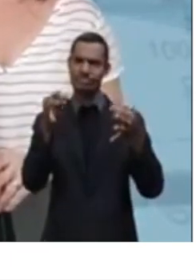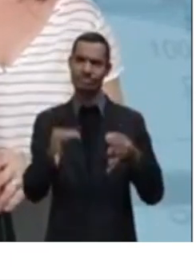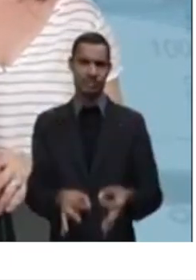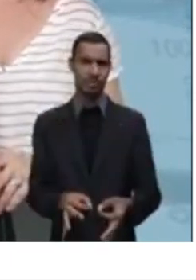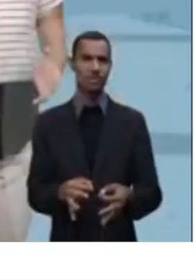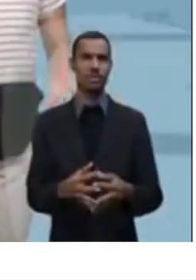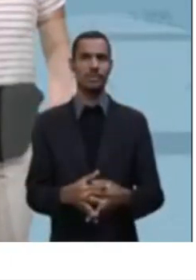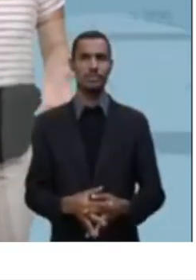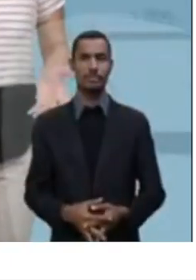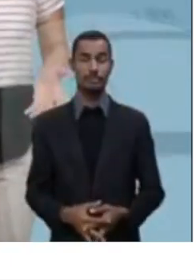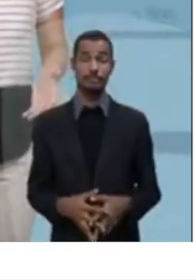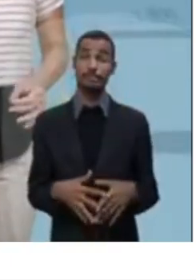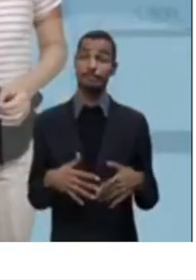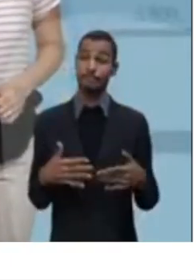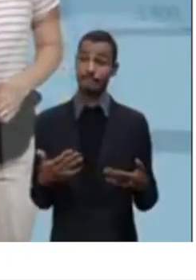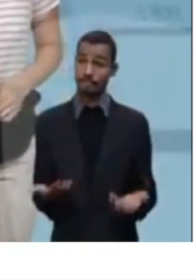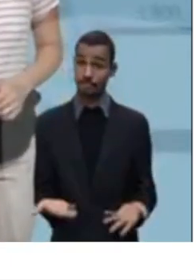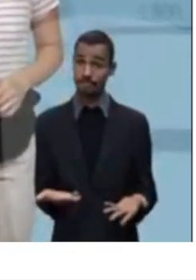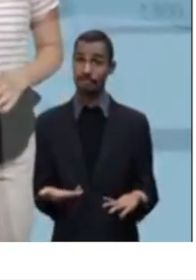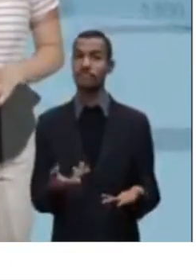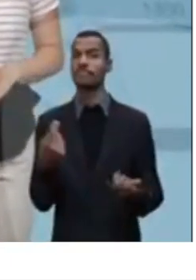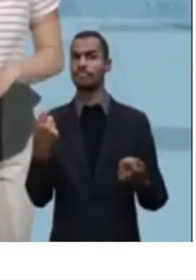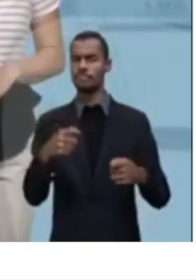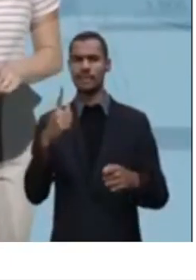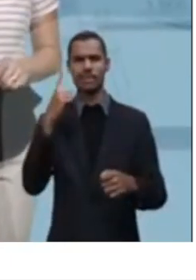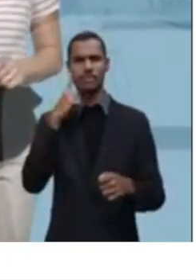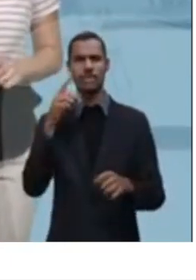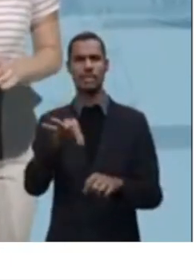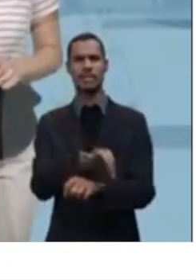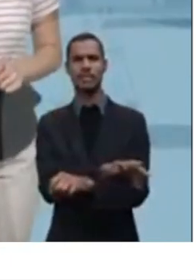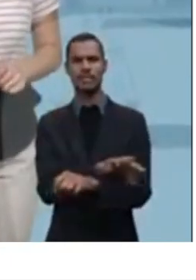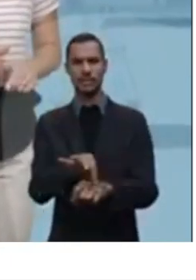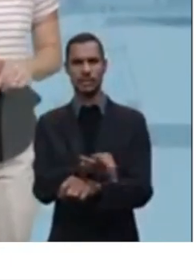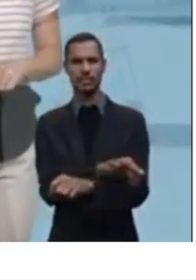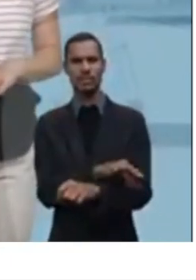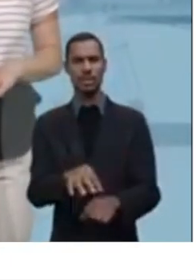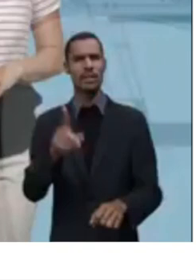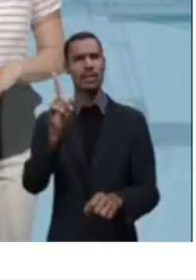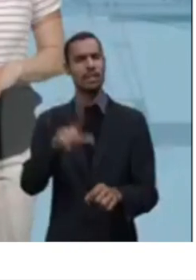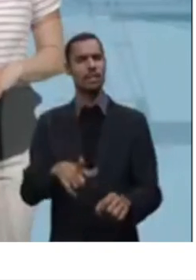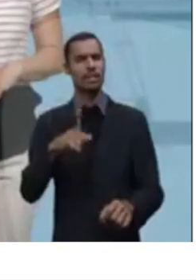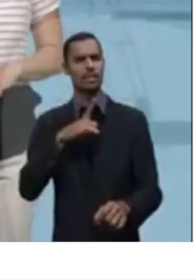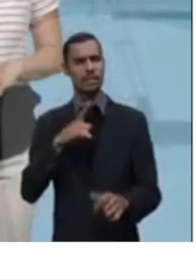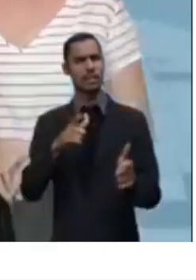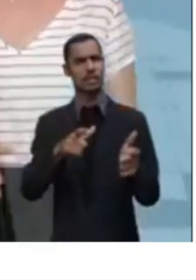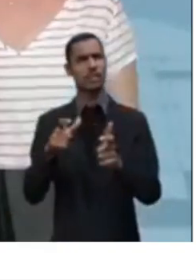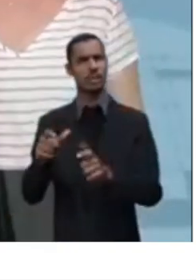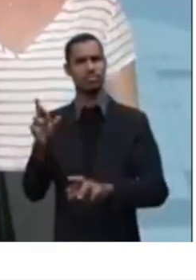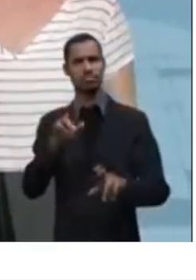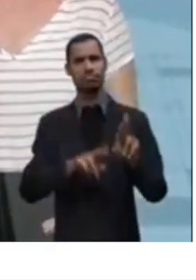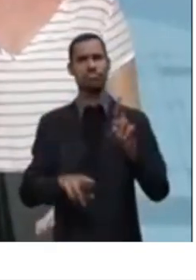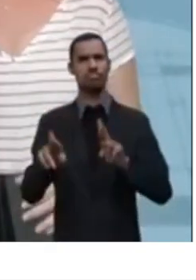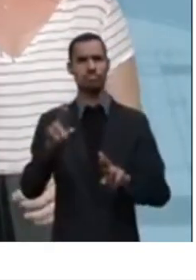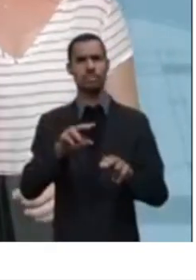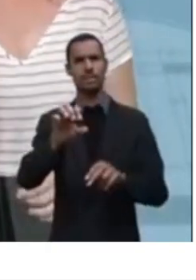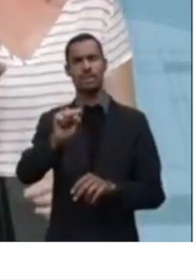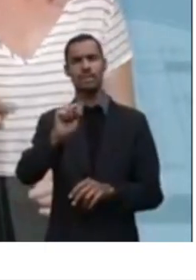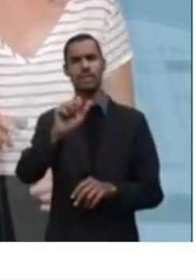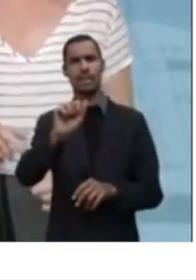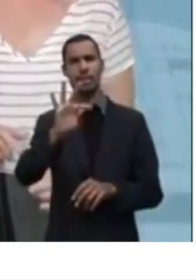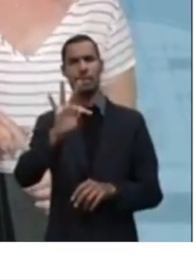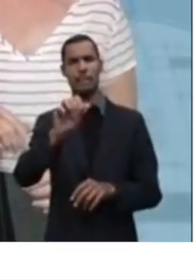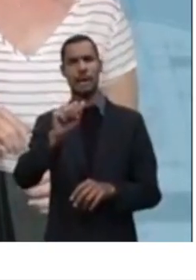corretamente projetados. Além disso, é preciso que o engenheiro esteja atento ao dimensionamento das sapatas. No dimensionamento,